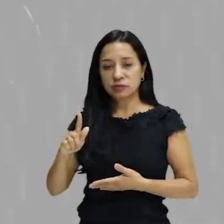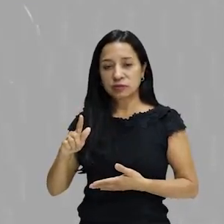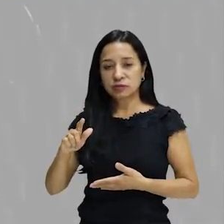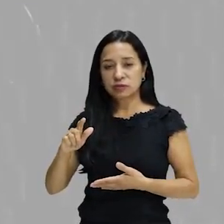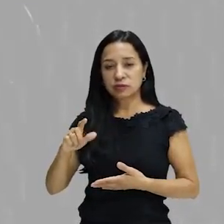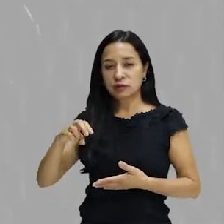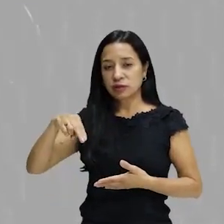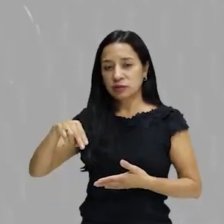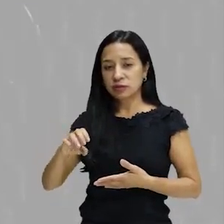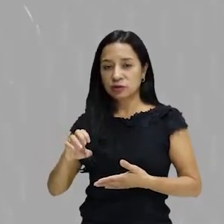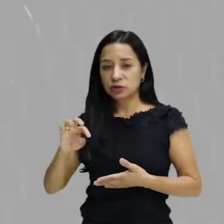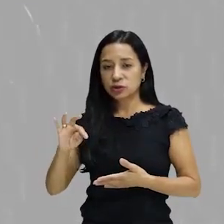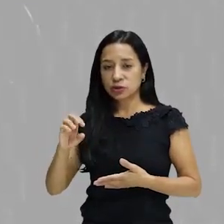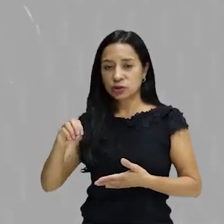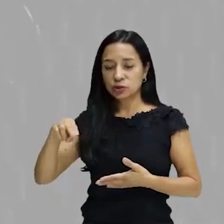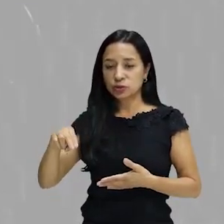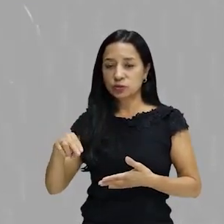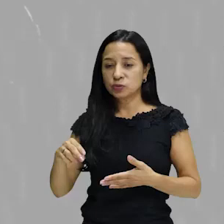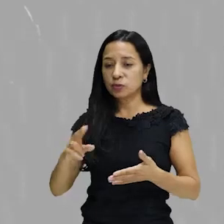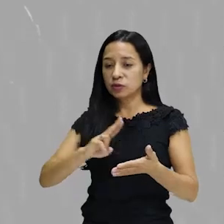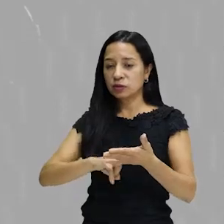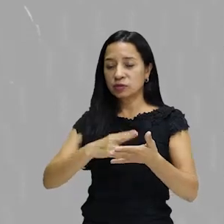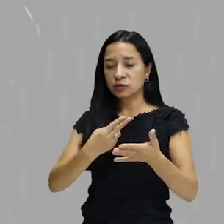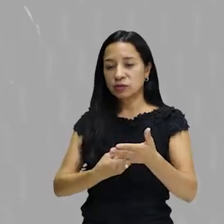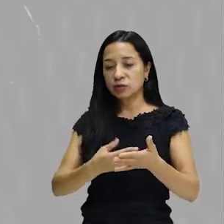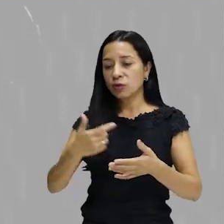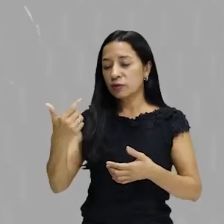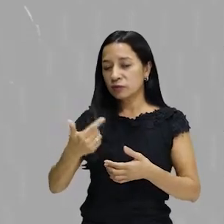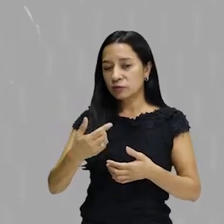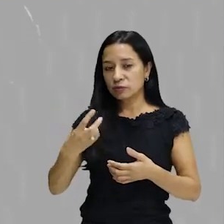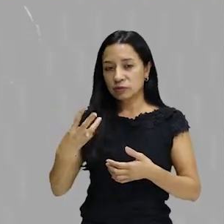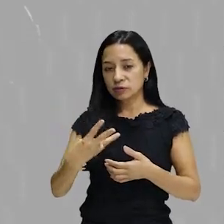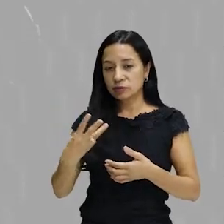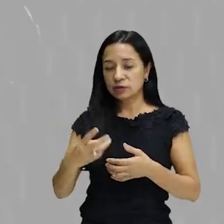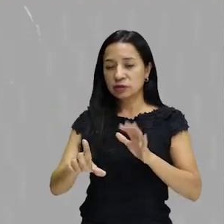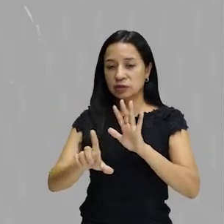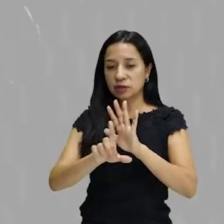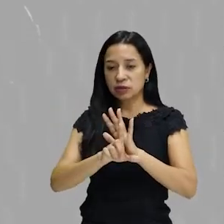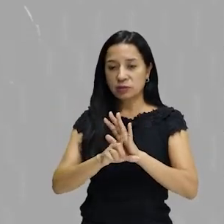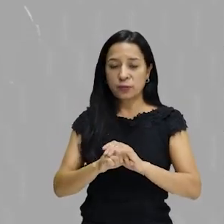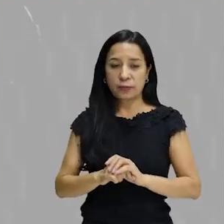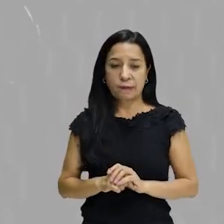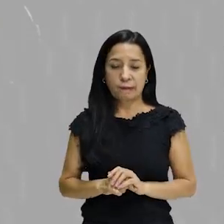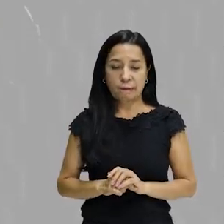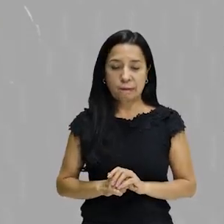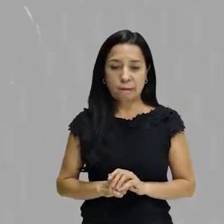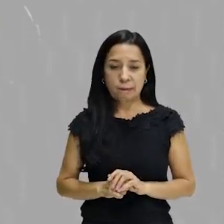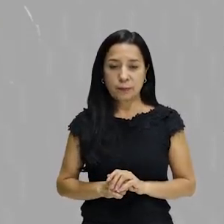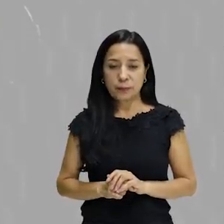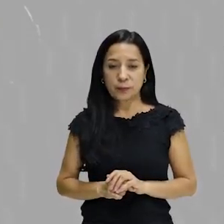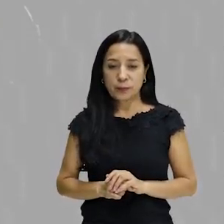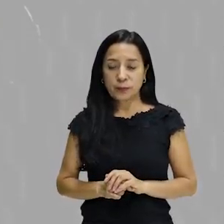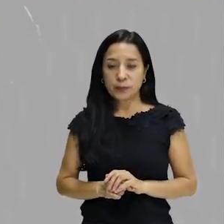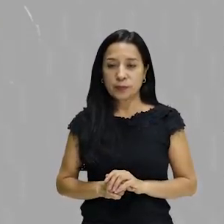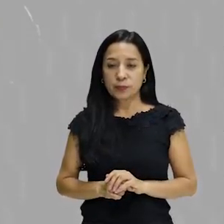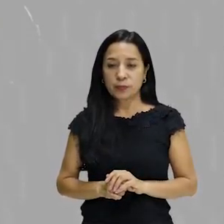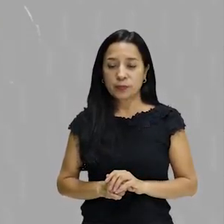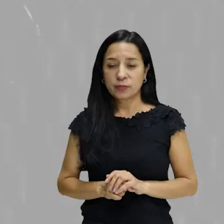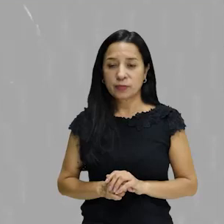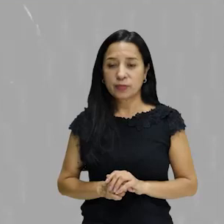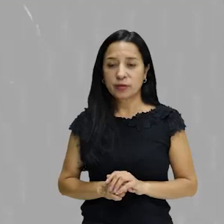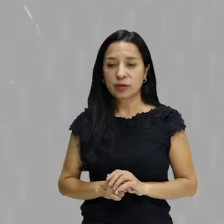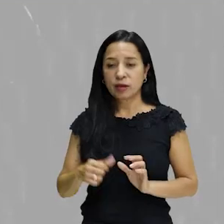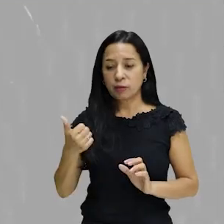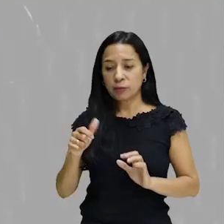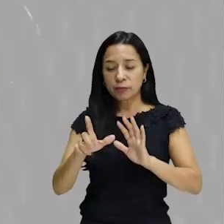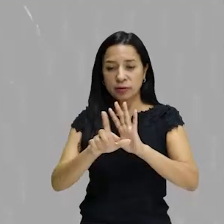vai traduzir como a terceira lei de Newton, né? Para toda ação existe uma reação e por aí vai, né? E também a primeira lei de